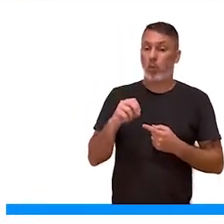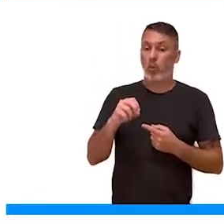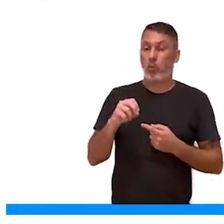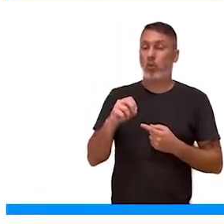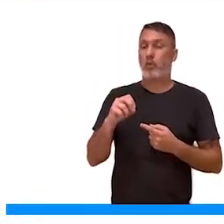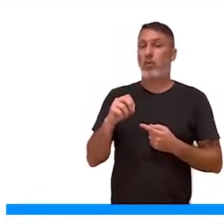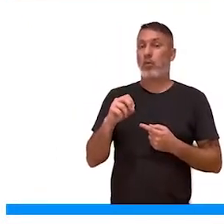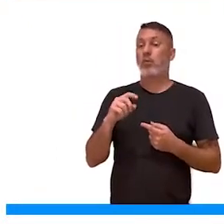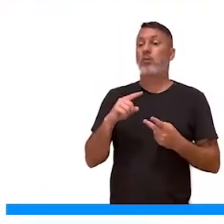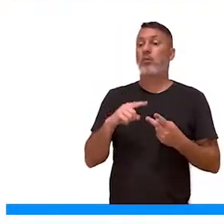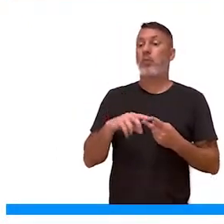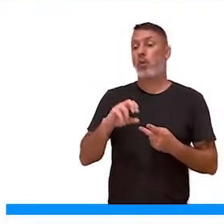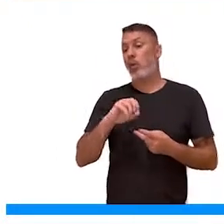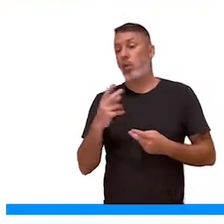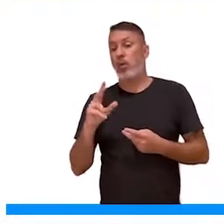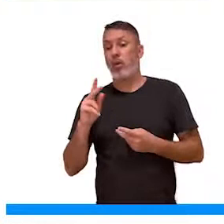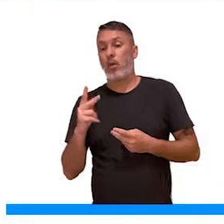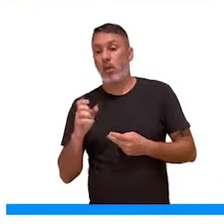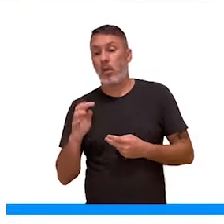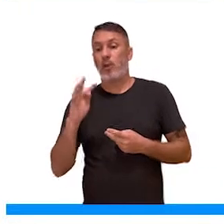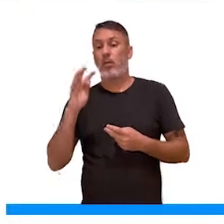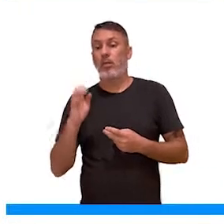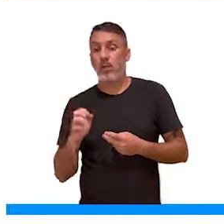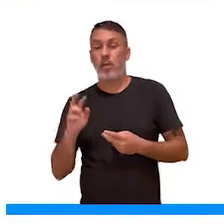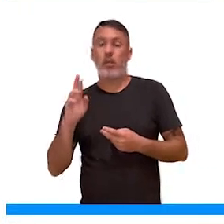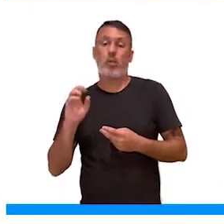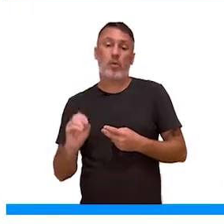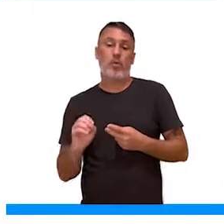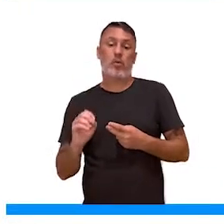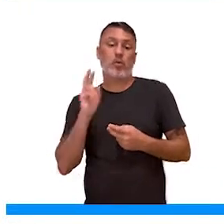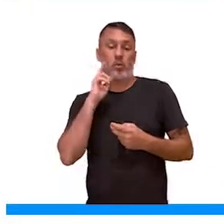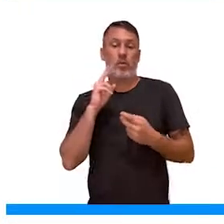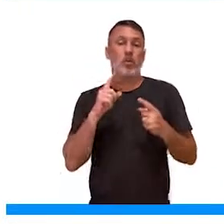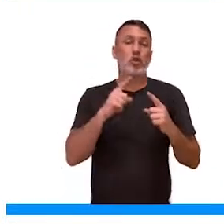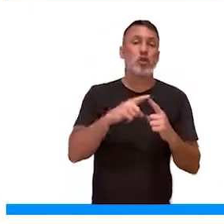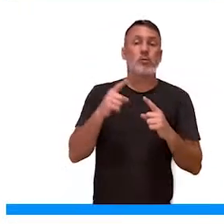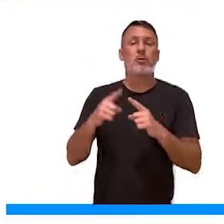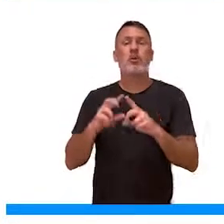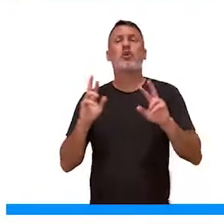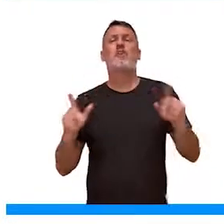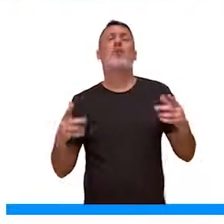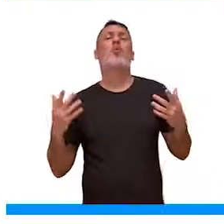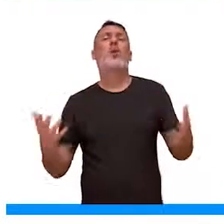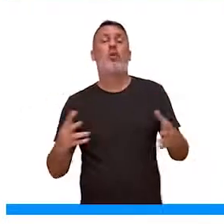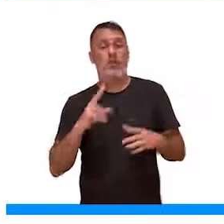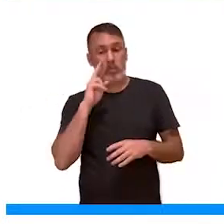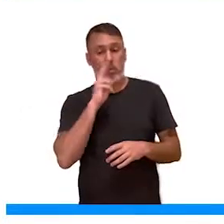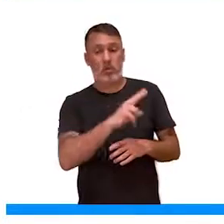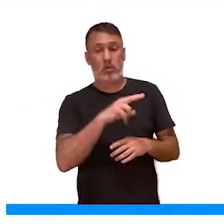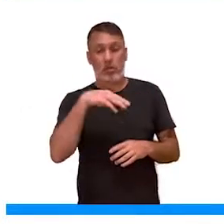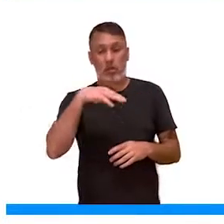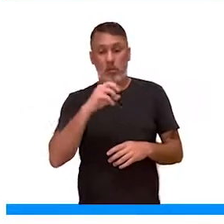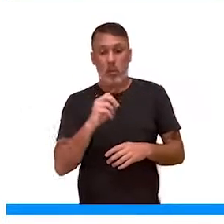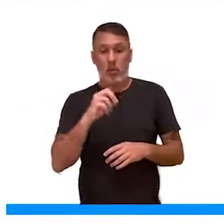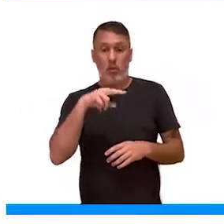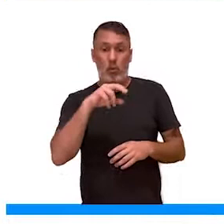ou monogenéticos, ou heteroxênicos ou digenéticos. Qual é a diferença entre